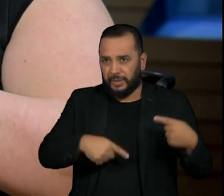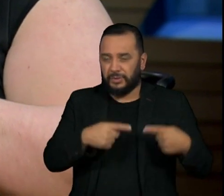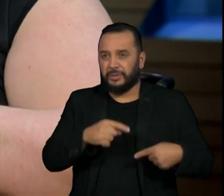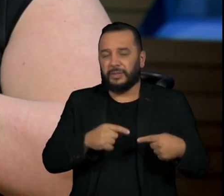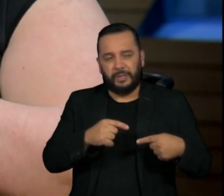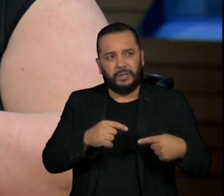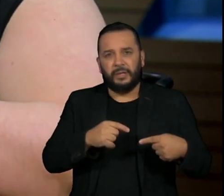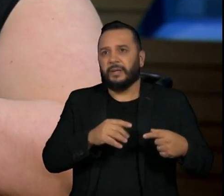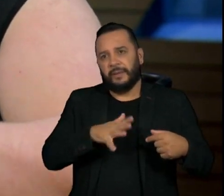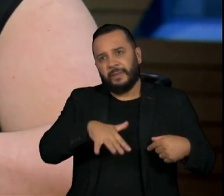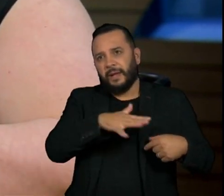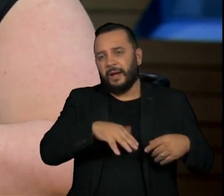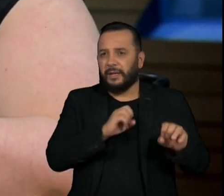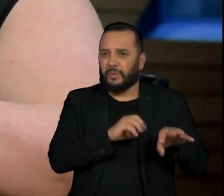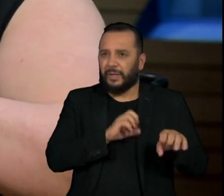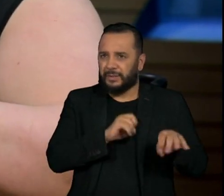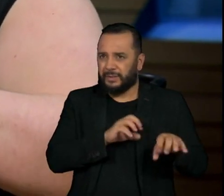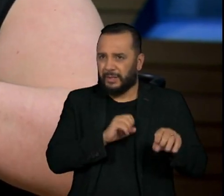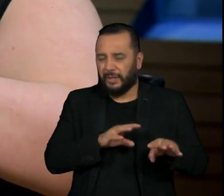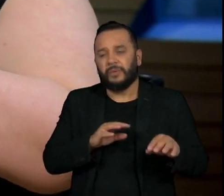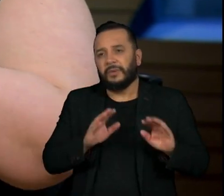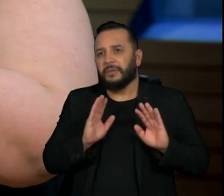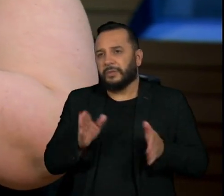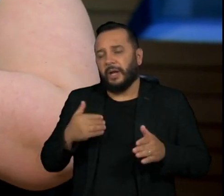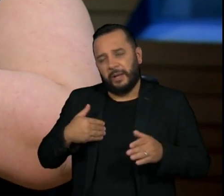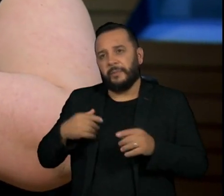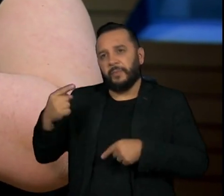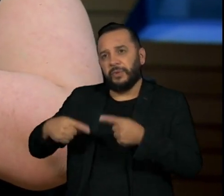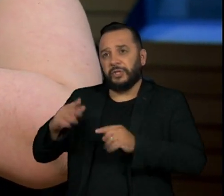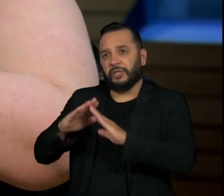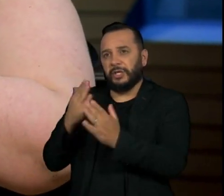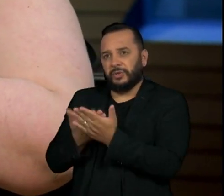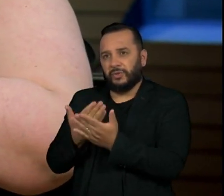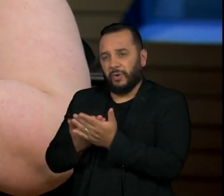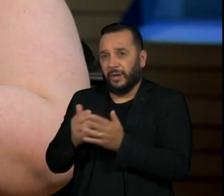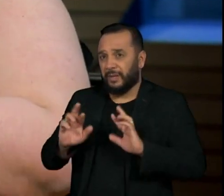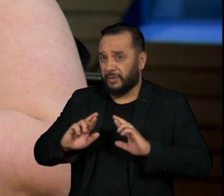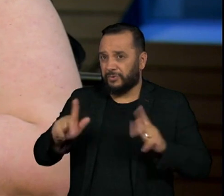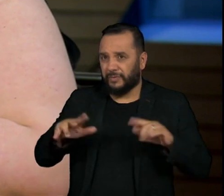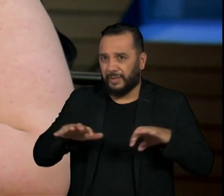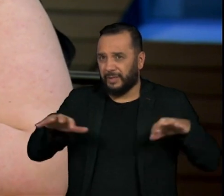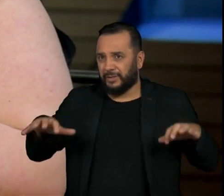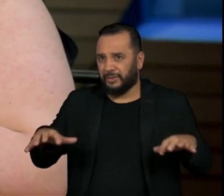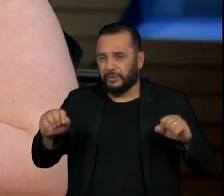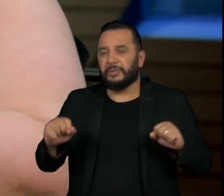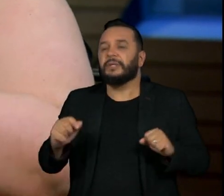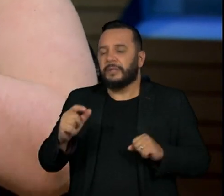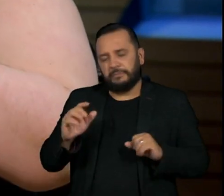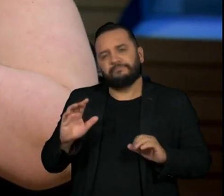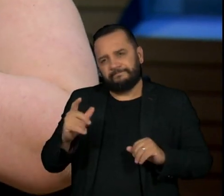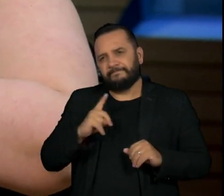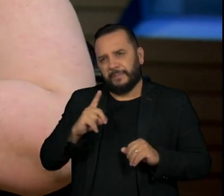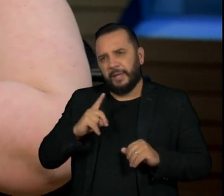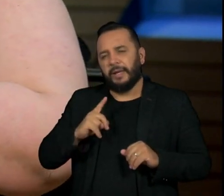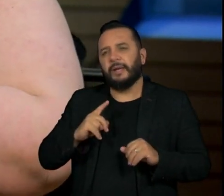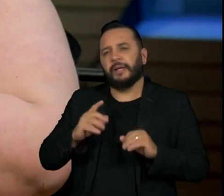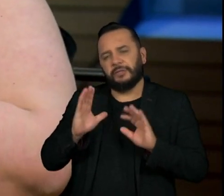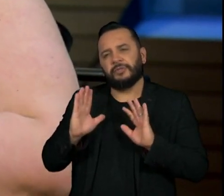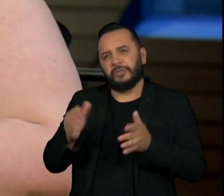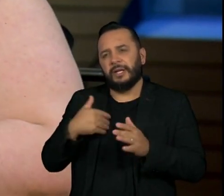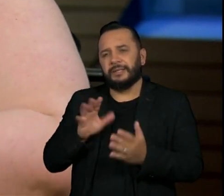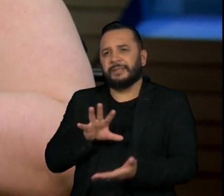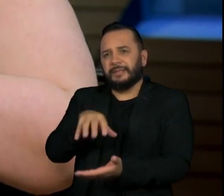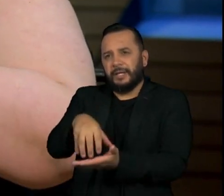política educacional ela é toda na escola. Mas não, sabe? Tem o Centro de Referência em Assistência Social, o CREAS, tem